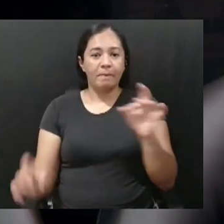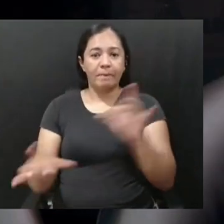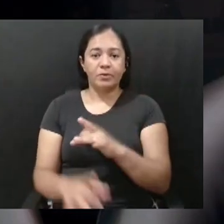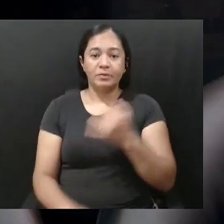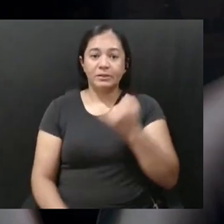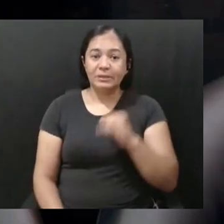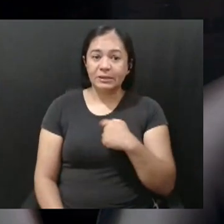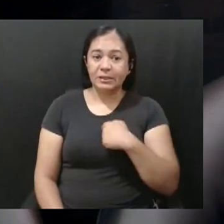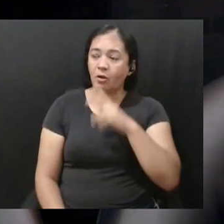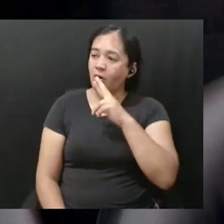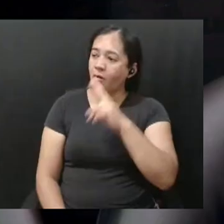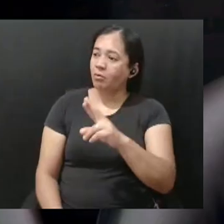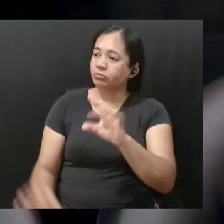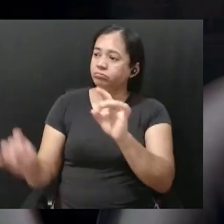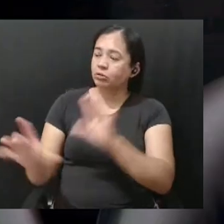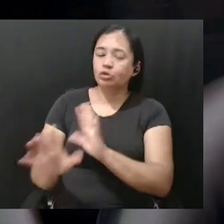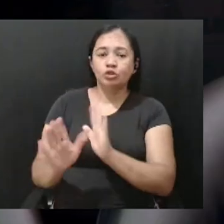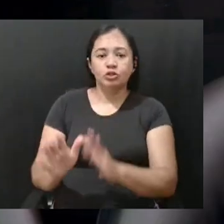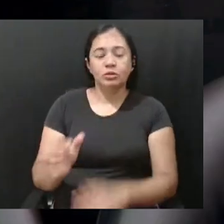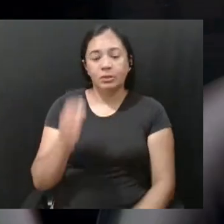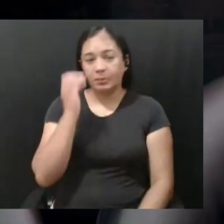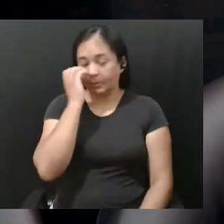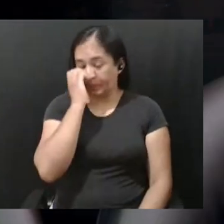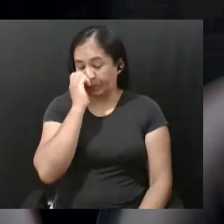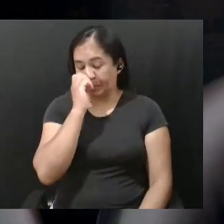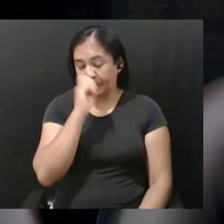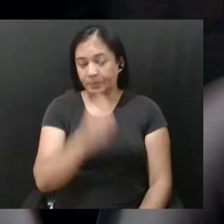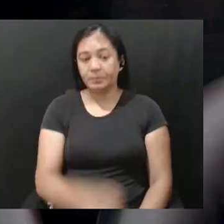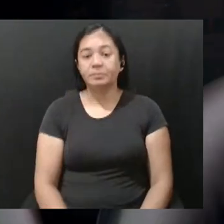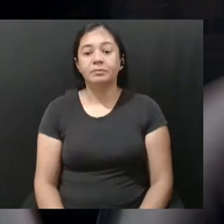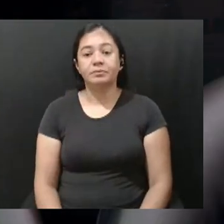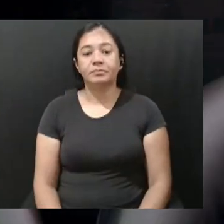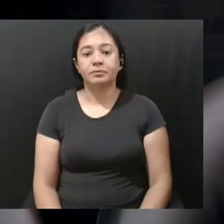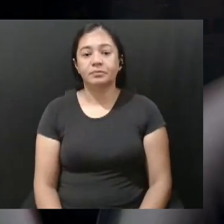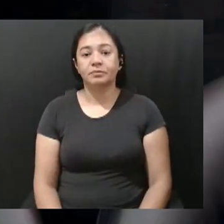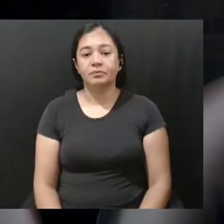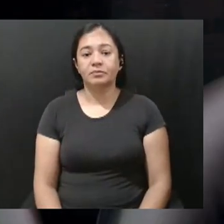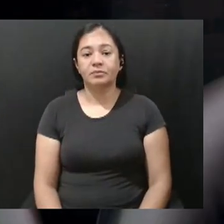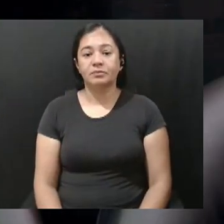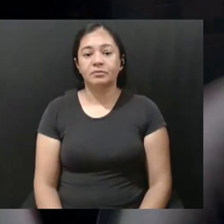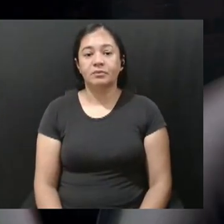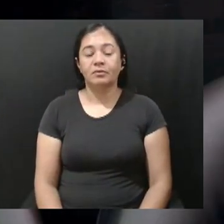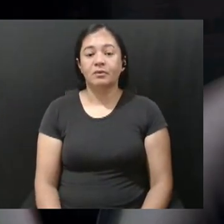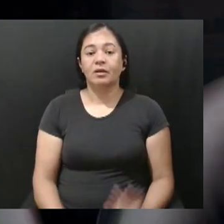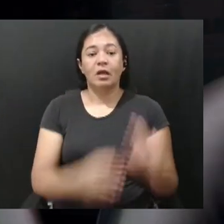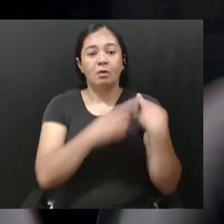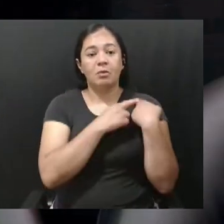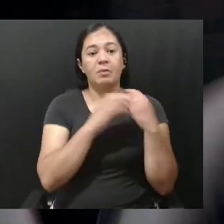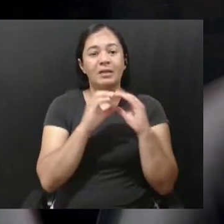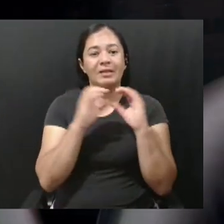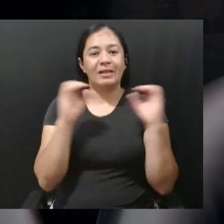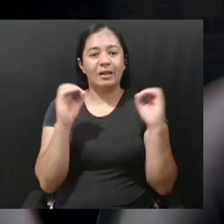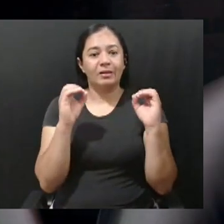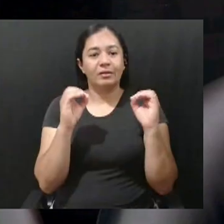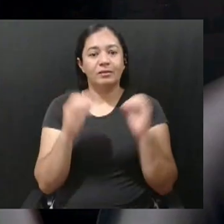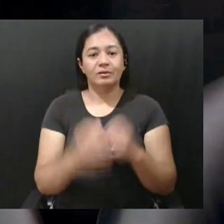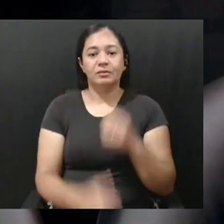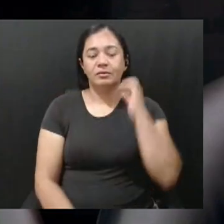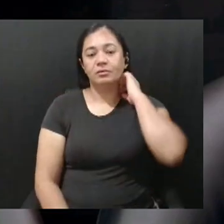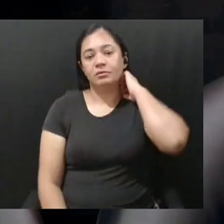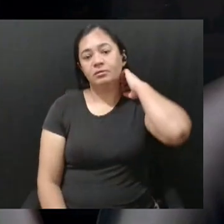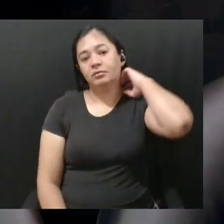me diz pra fazer tal coisa, né, de certa maneira eu não me responsabilizo também por aquilo, né? É porque não é seu, né? Então, Exato, né? E